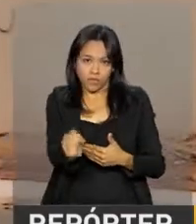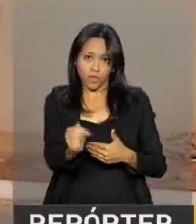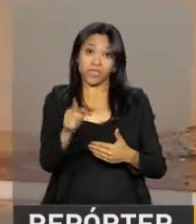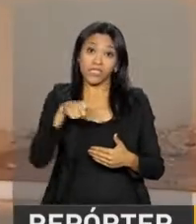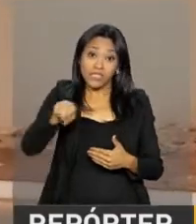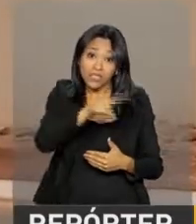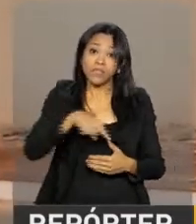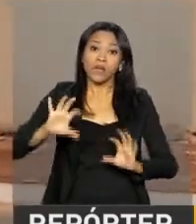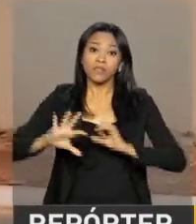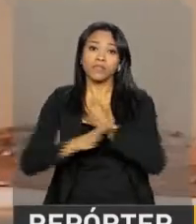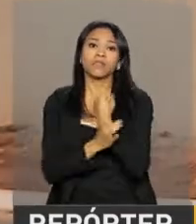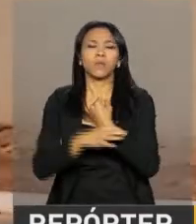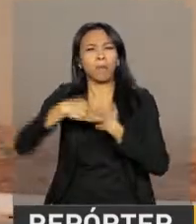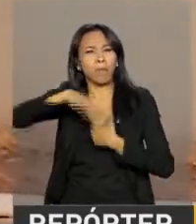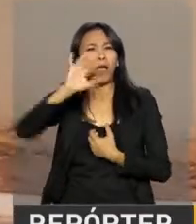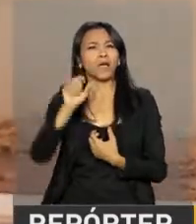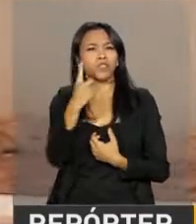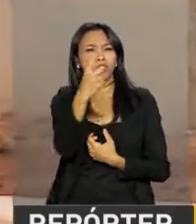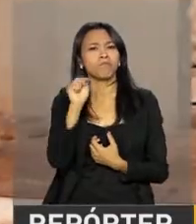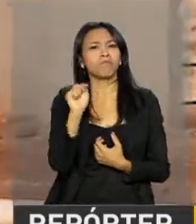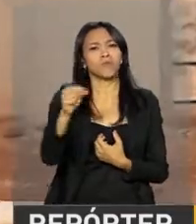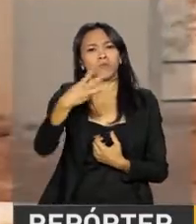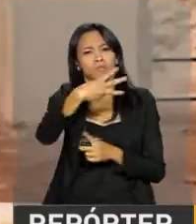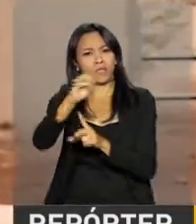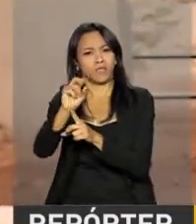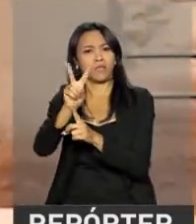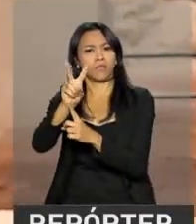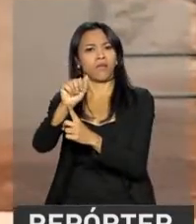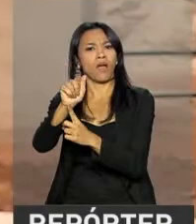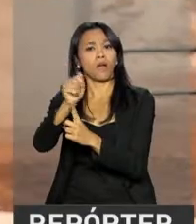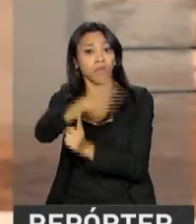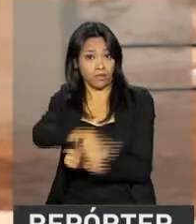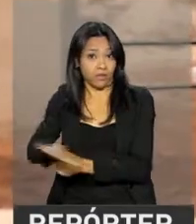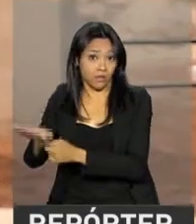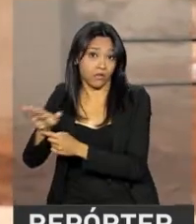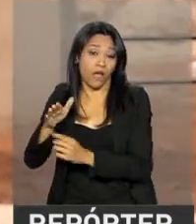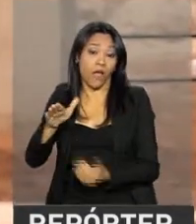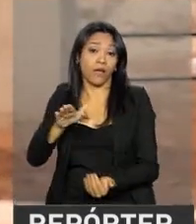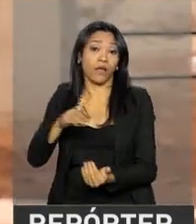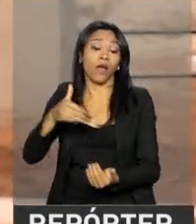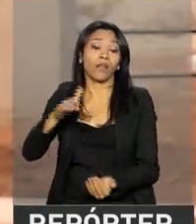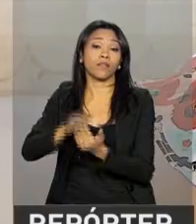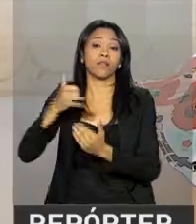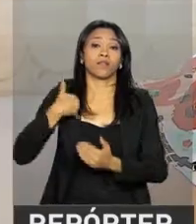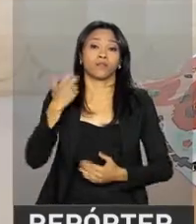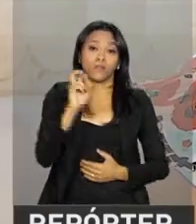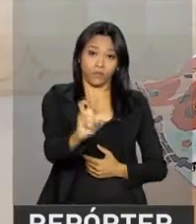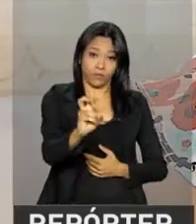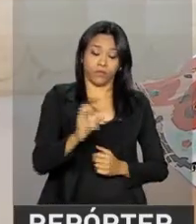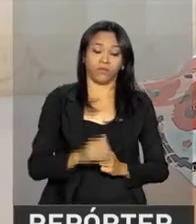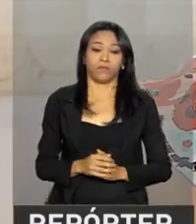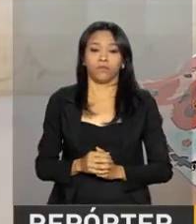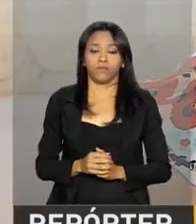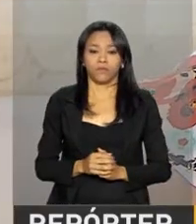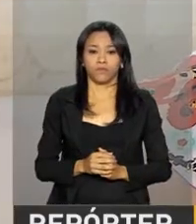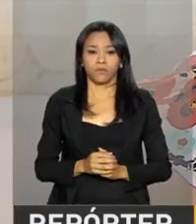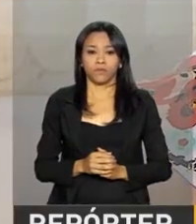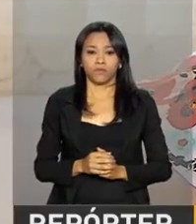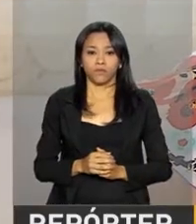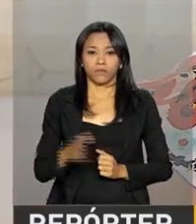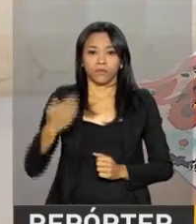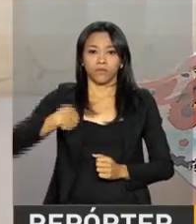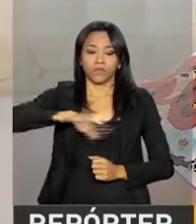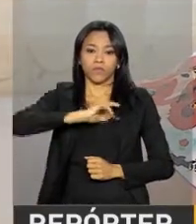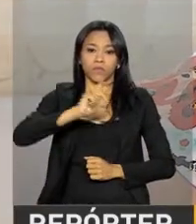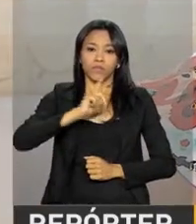garantir a abertura de mais de 1300 vagas para crianças de até 5 anos nós temos uma demanda